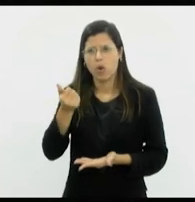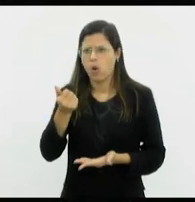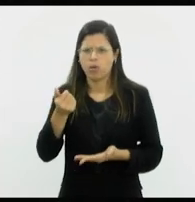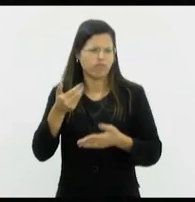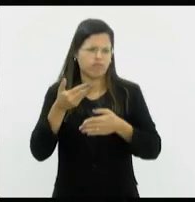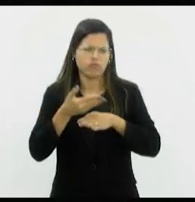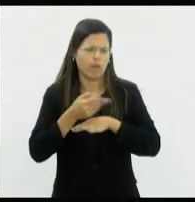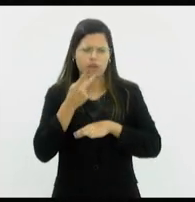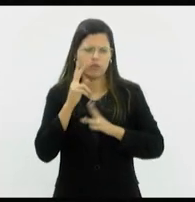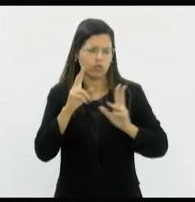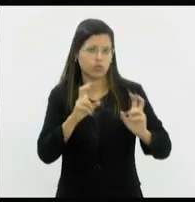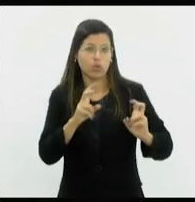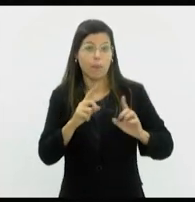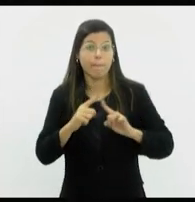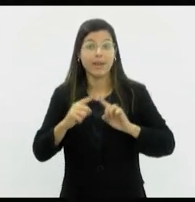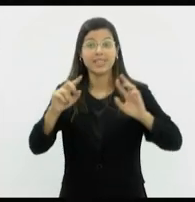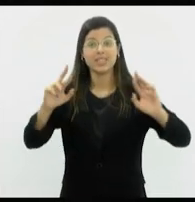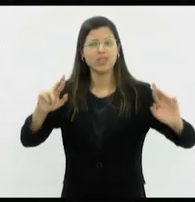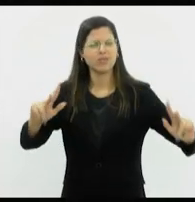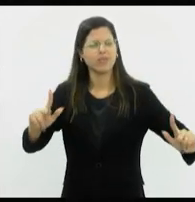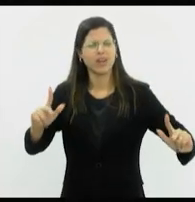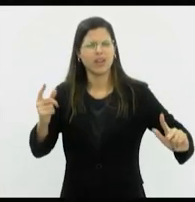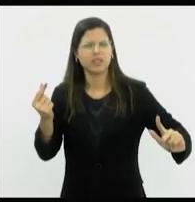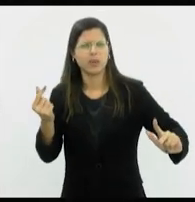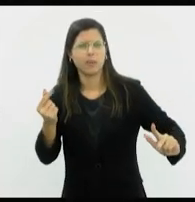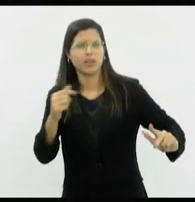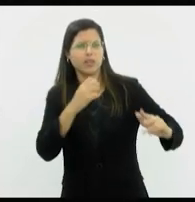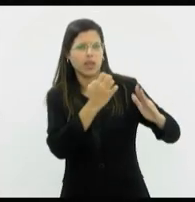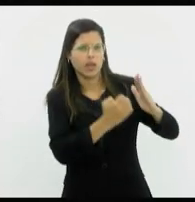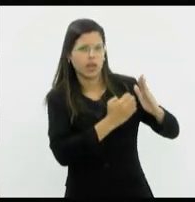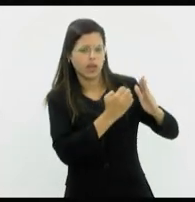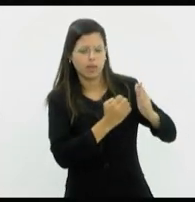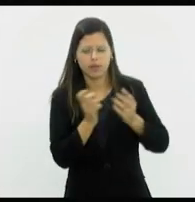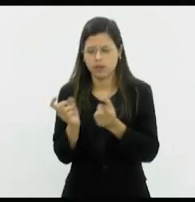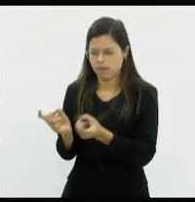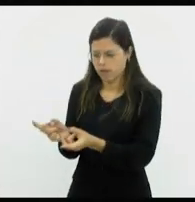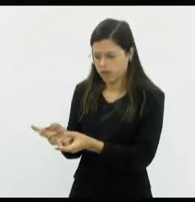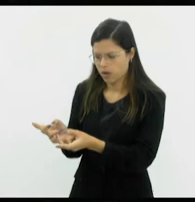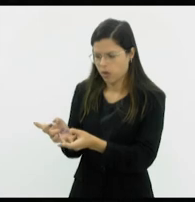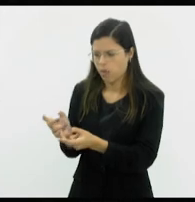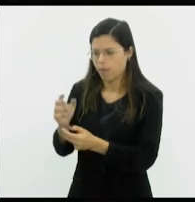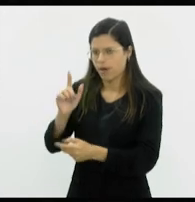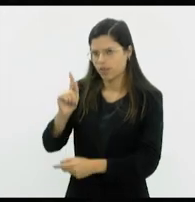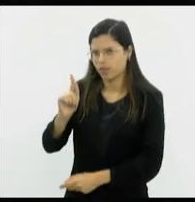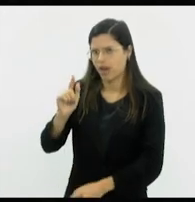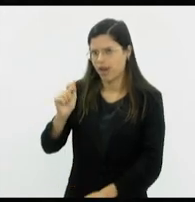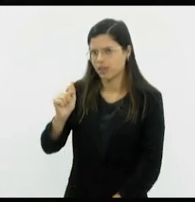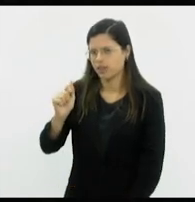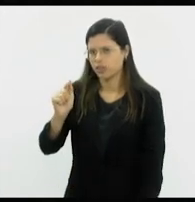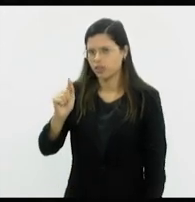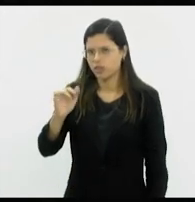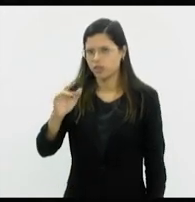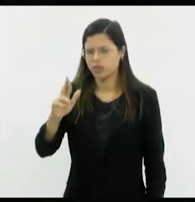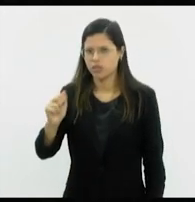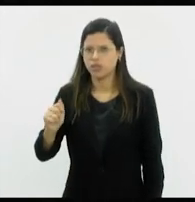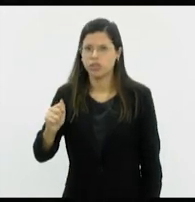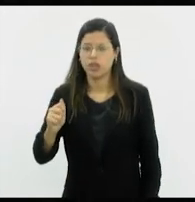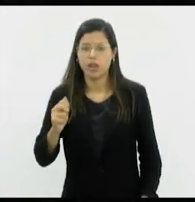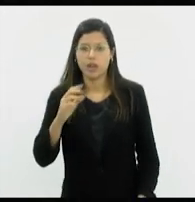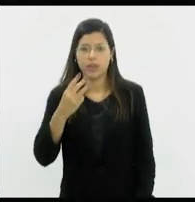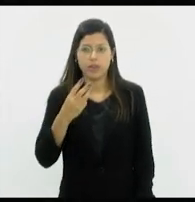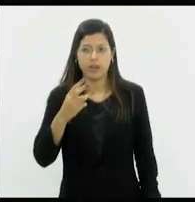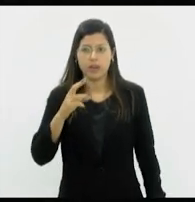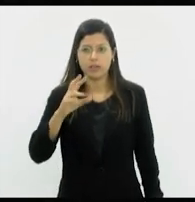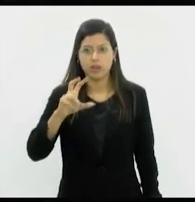nessa questão, estou entrando na diferença de preço que a Multilaser vendeu para a Gira e a Gira vendeu para a Prefeitura de Niterói.